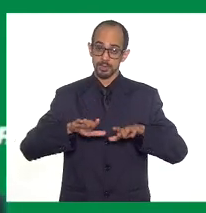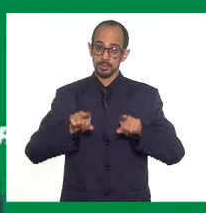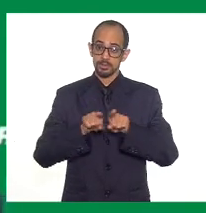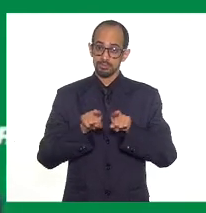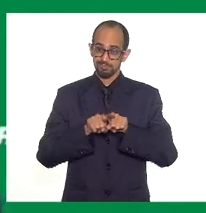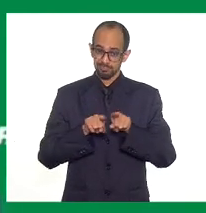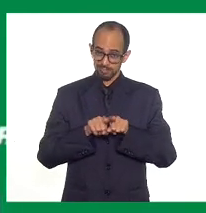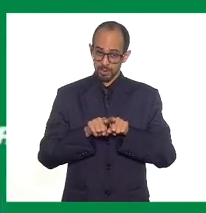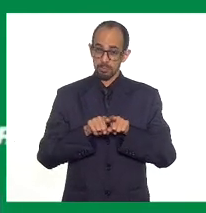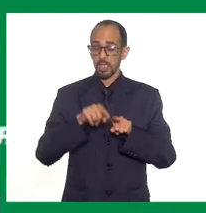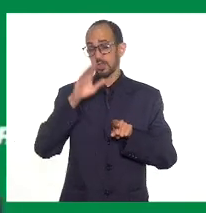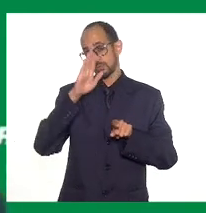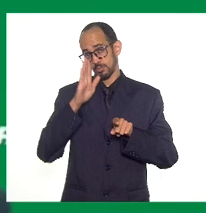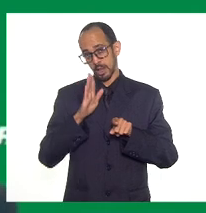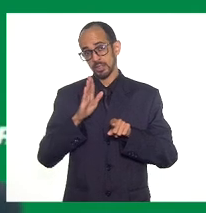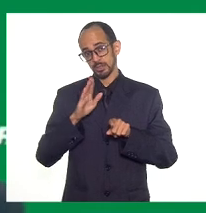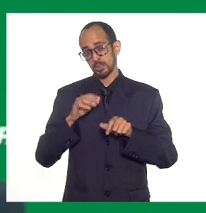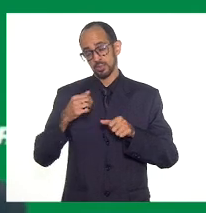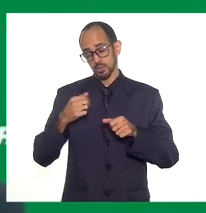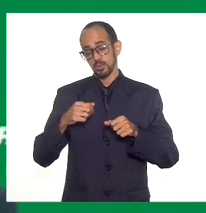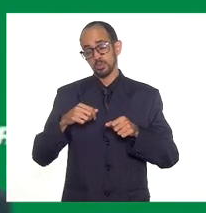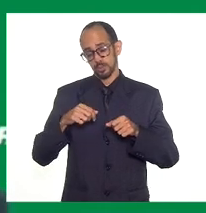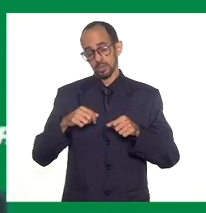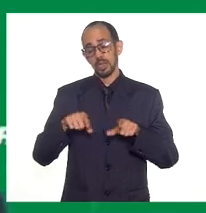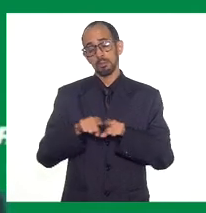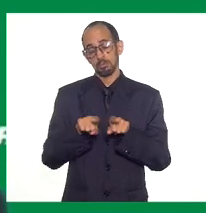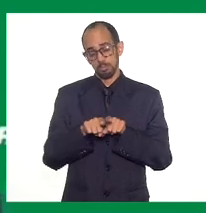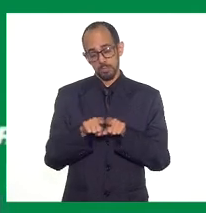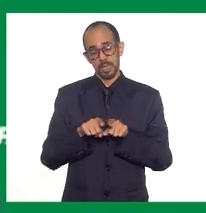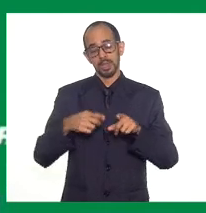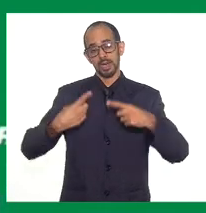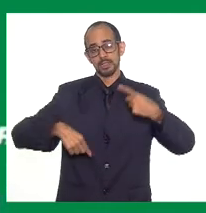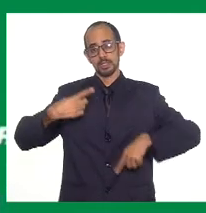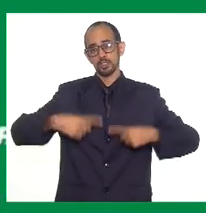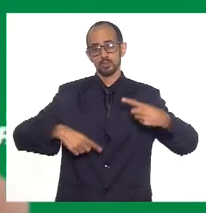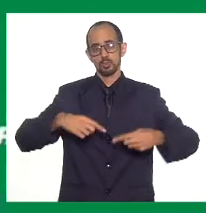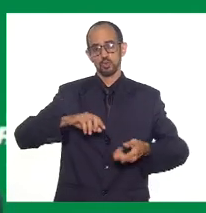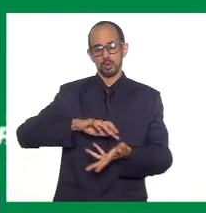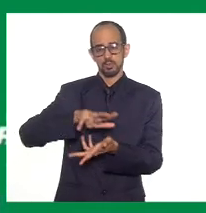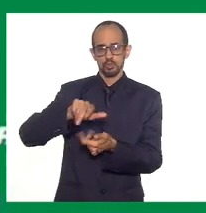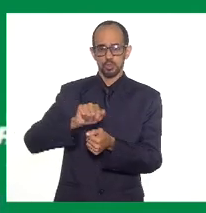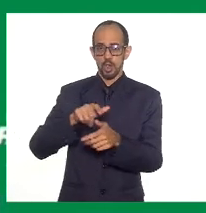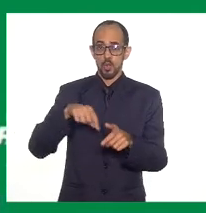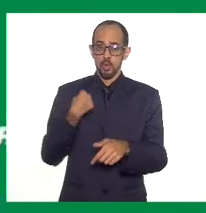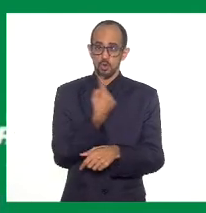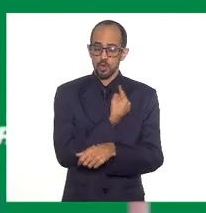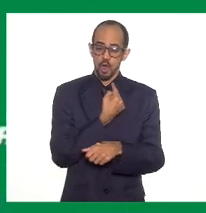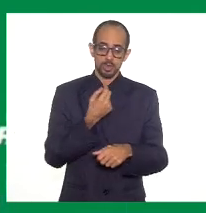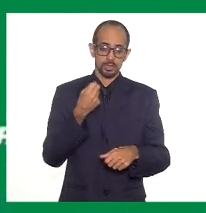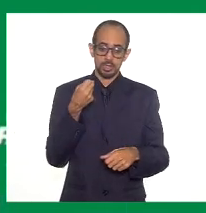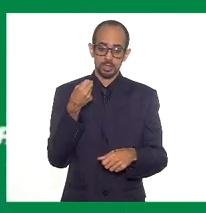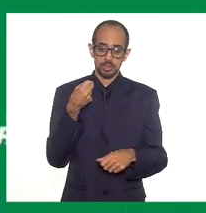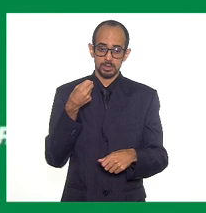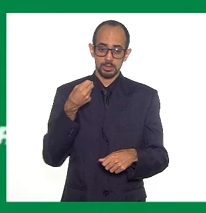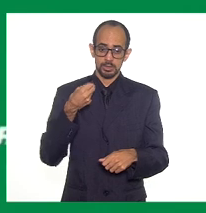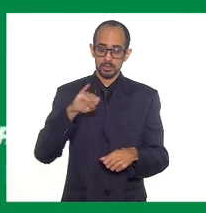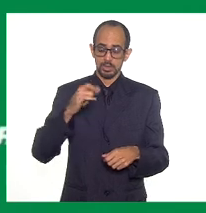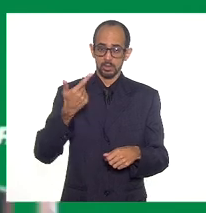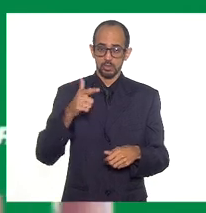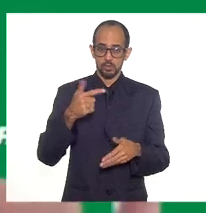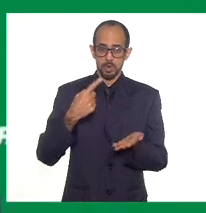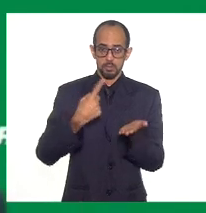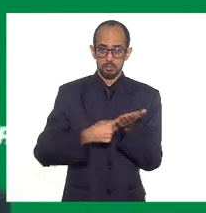inserido nesse cenário competitivo, né? Então, do nosso ponto de vista como empresa, se não tivermos, né, um quadro regulatório